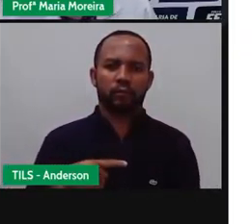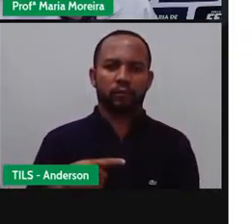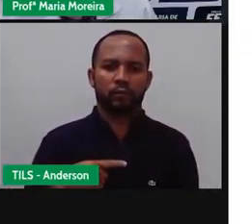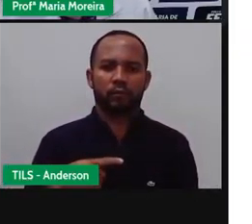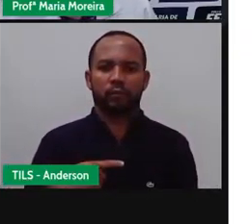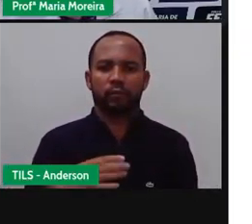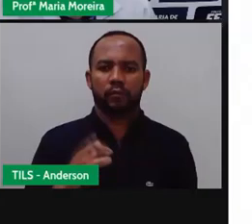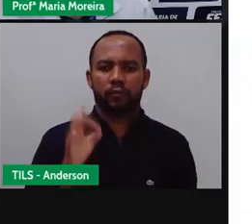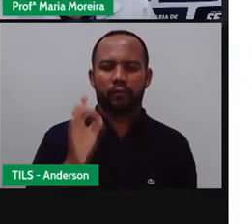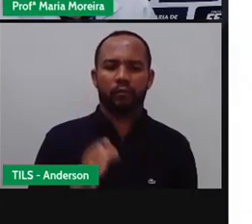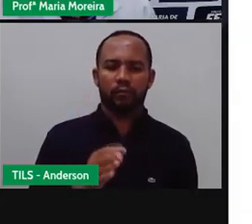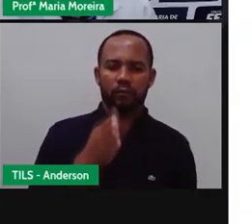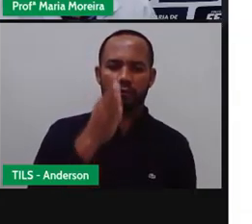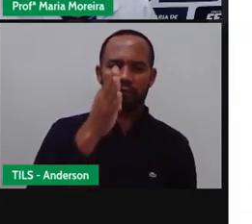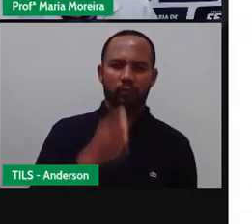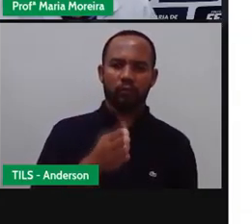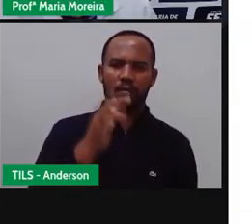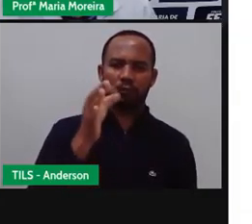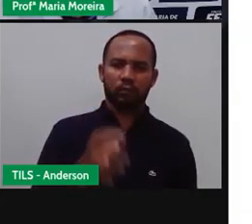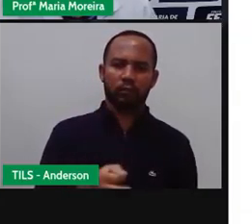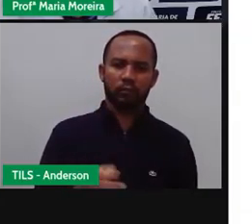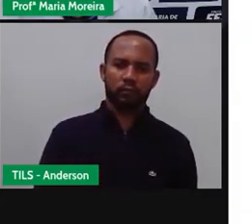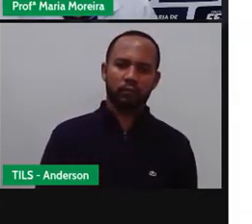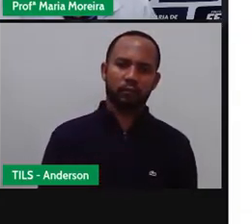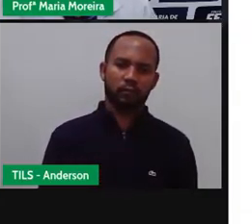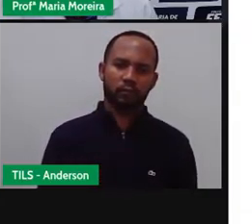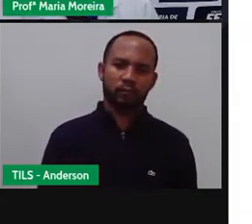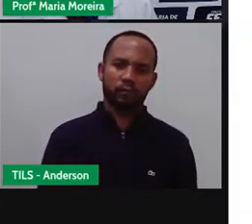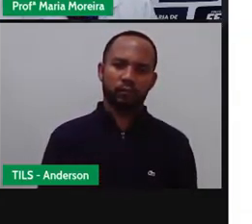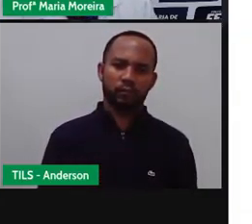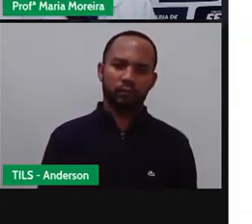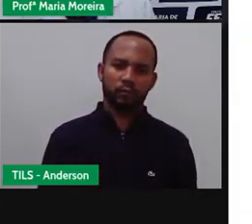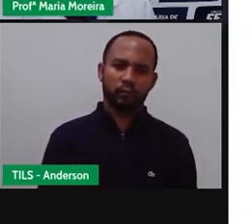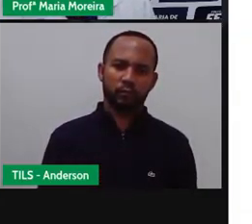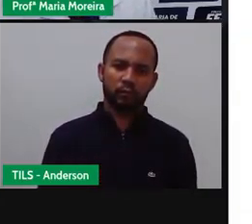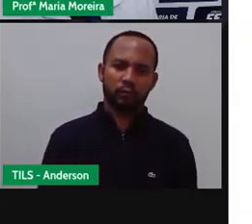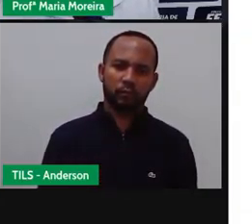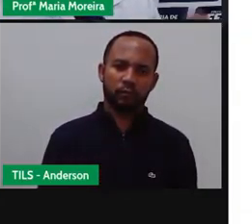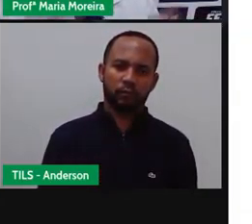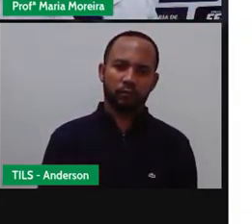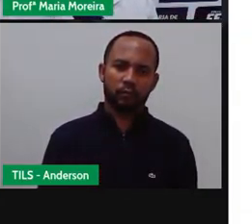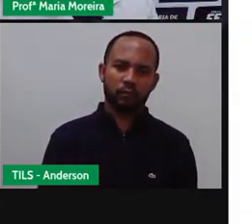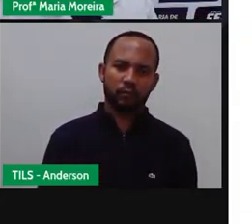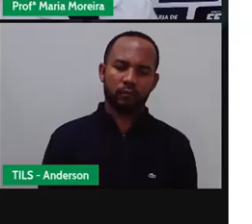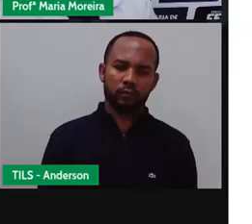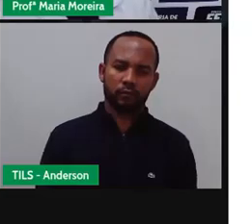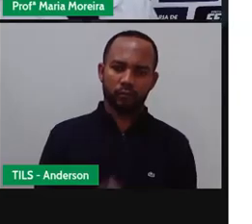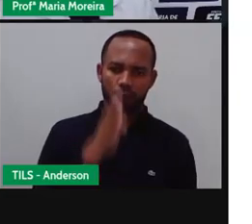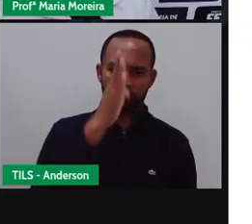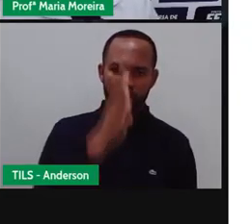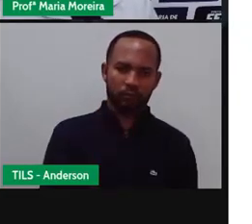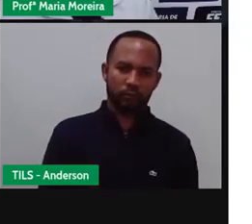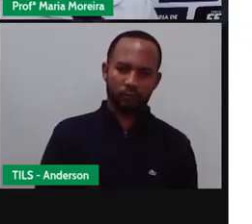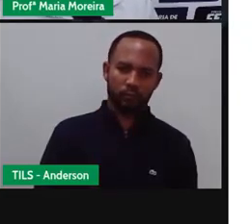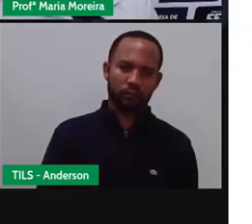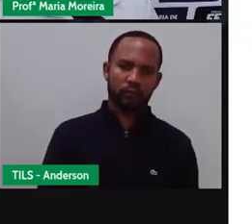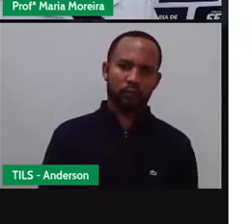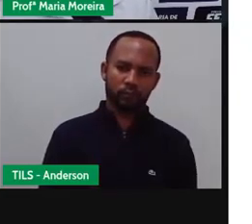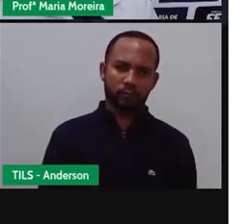aproximar direitinho aqui, ó, tem até uma linhazinha branca aqui. E essa linha branca foi justamente do recorte que a Pro fez